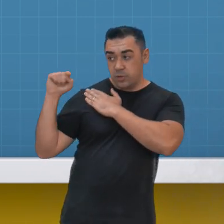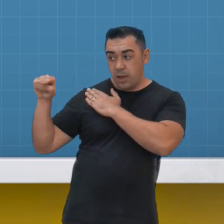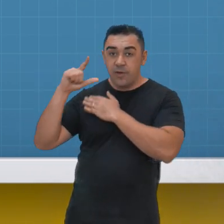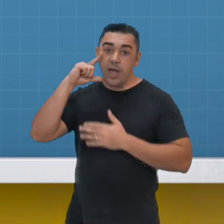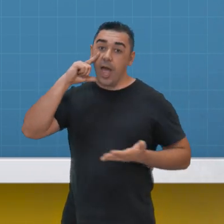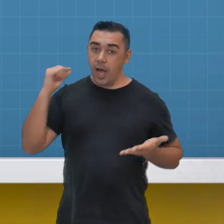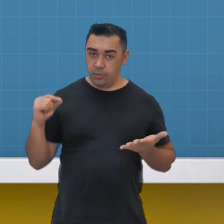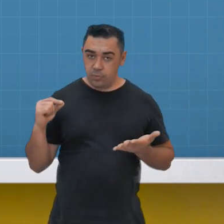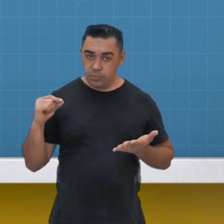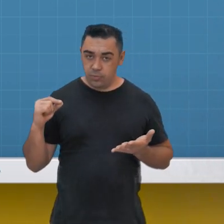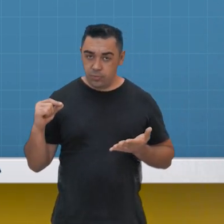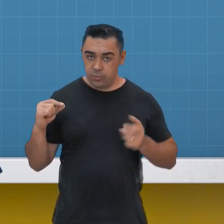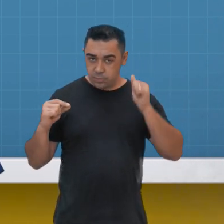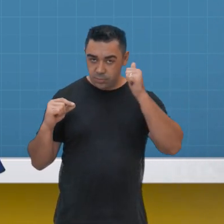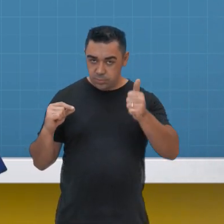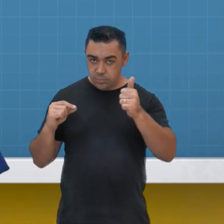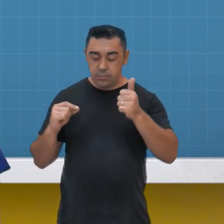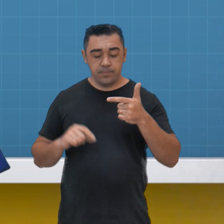seriam os gatos.